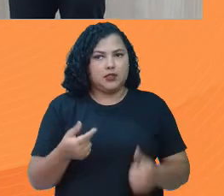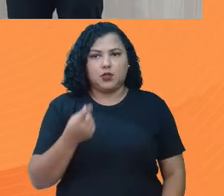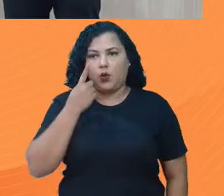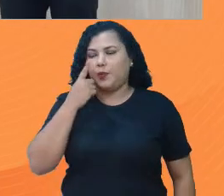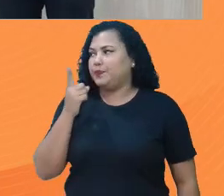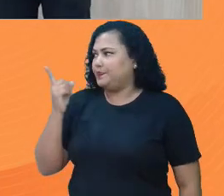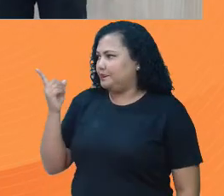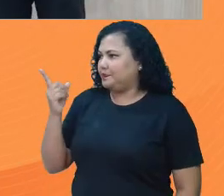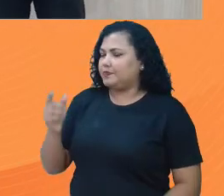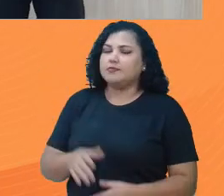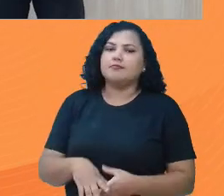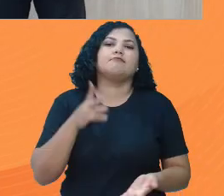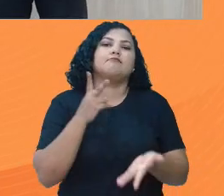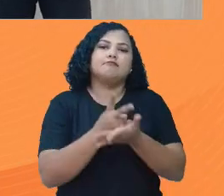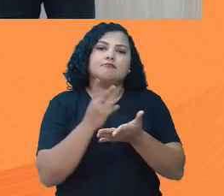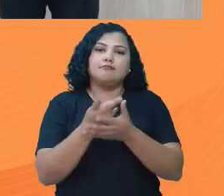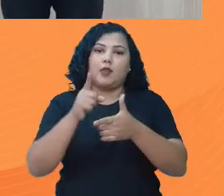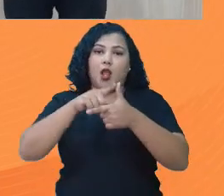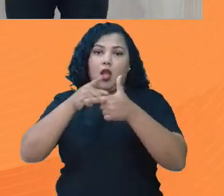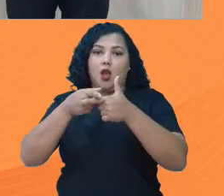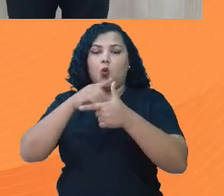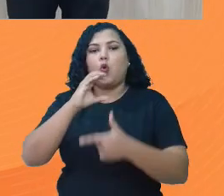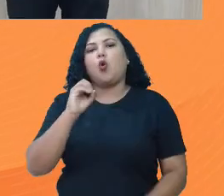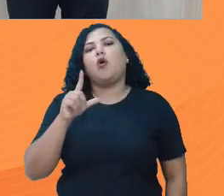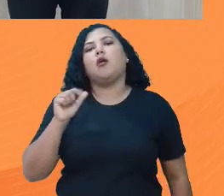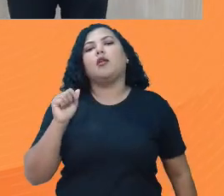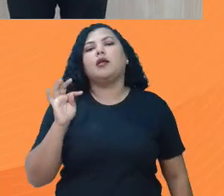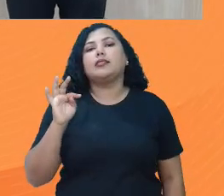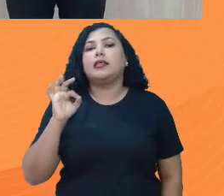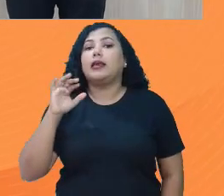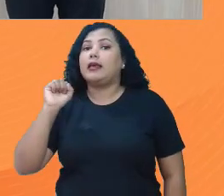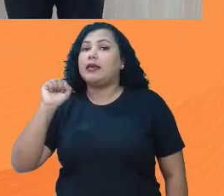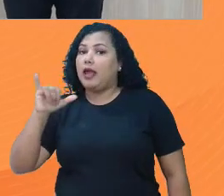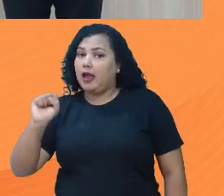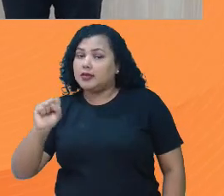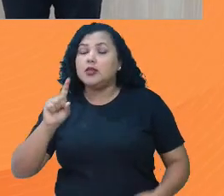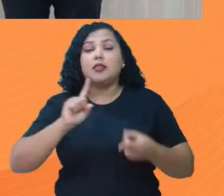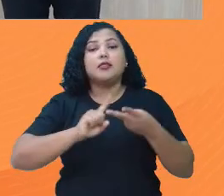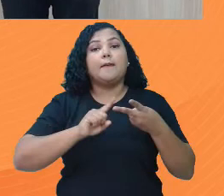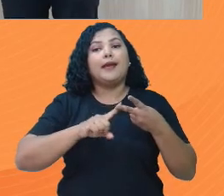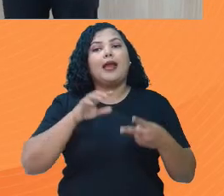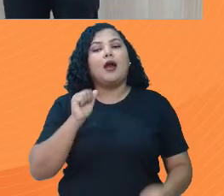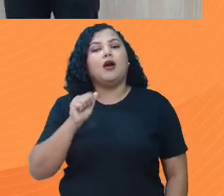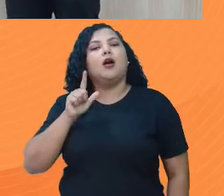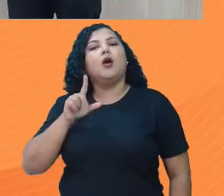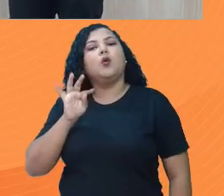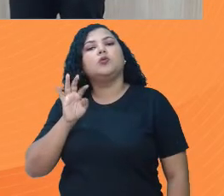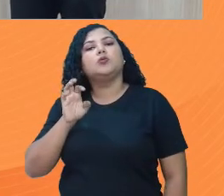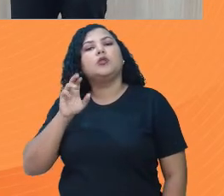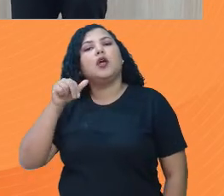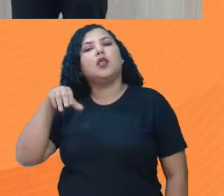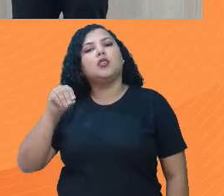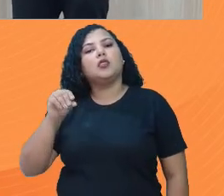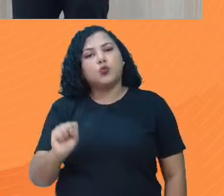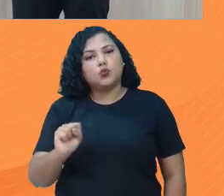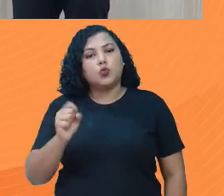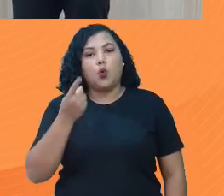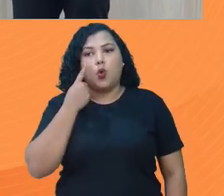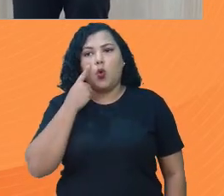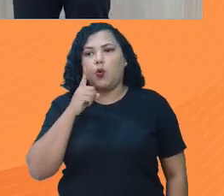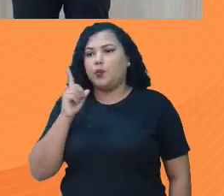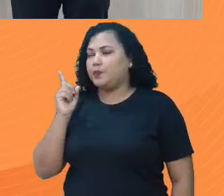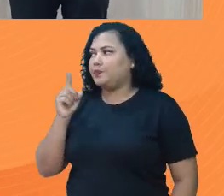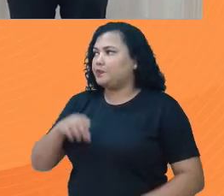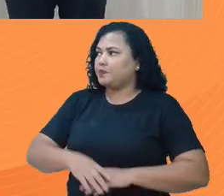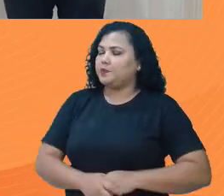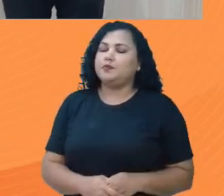vamos embora para os ângulos colaterais e os ângulos alternos, certo? Então, veja só, vamos